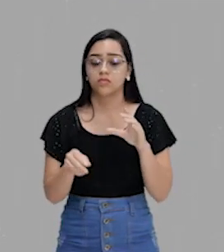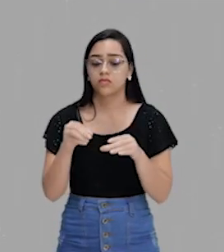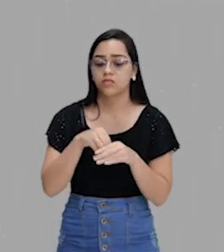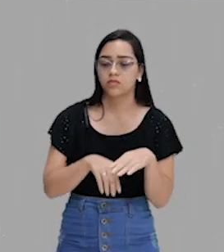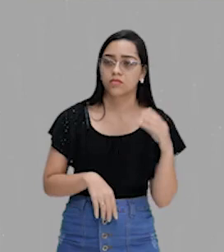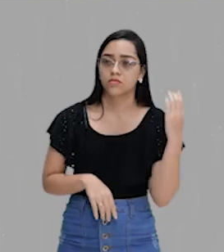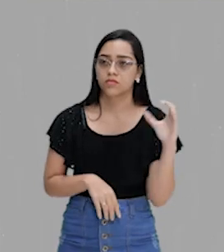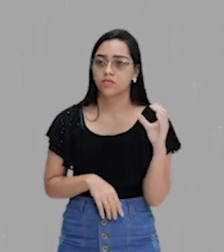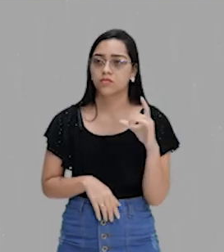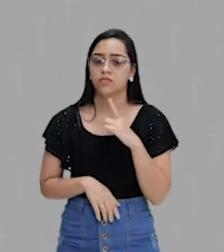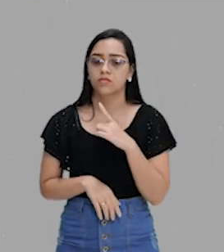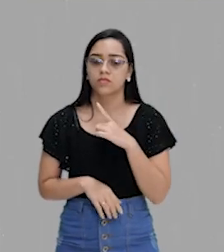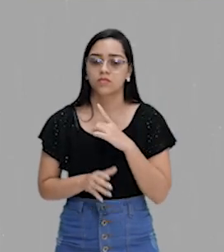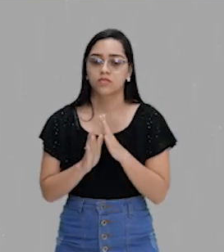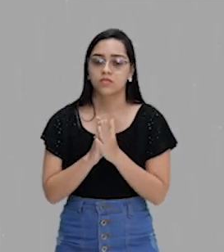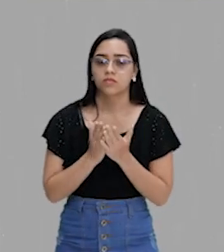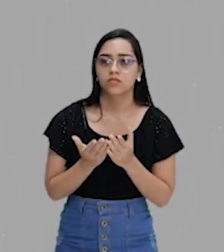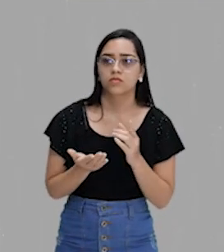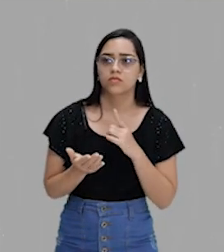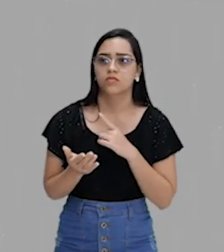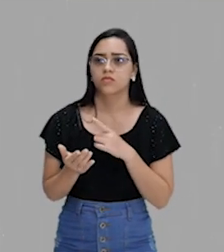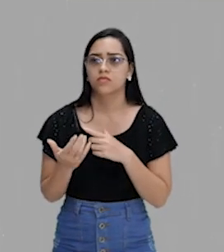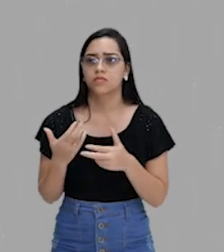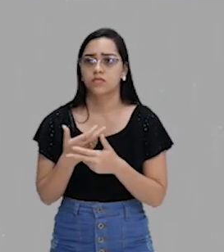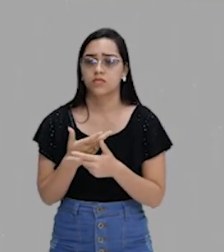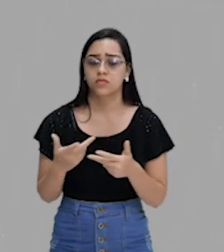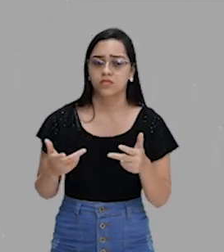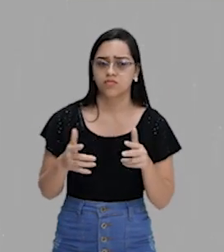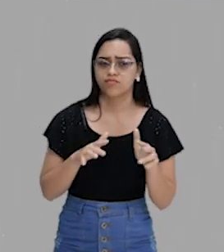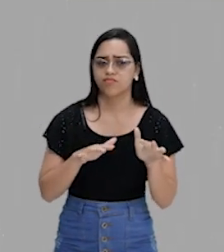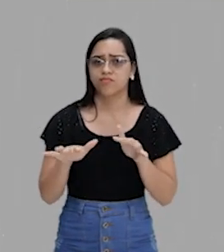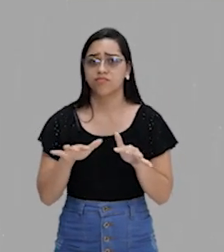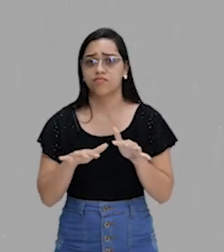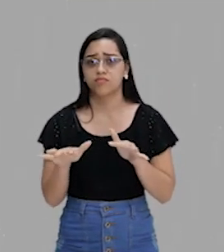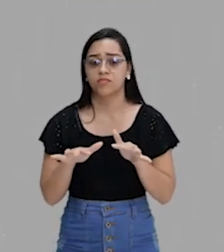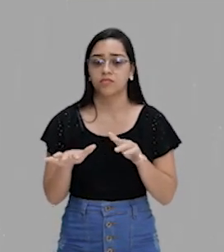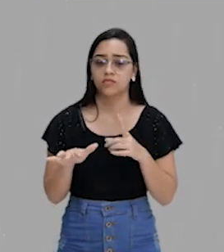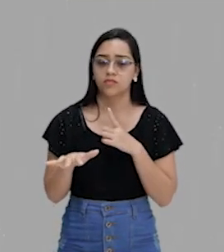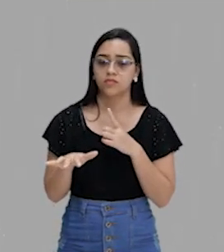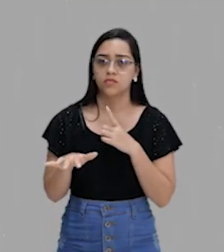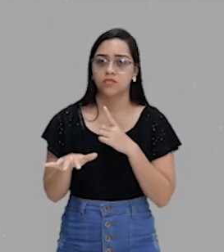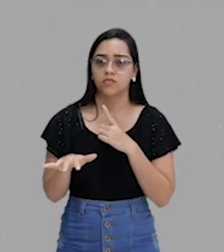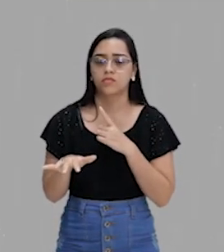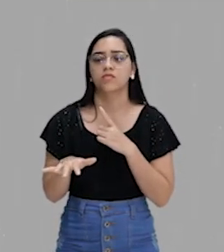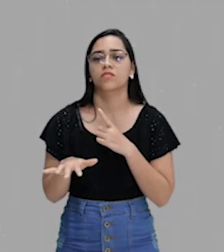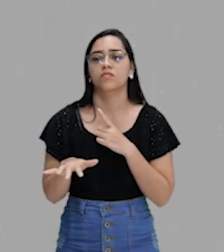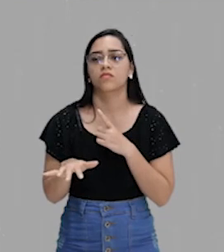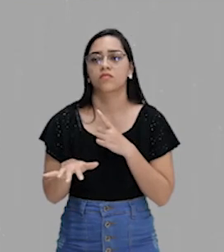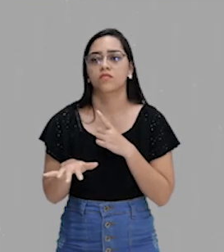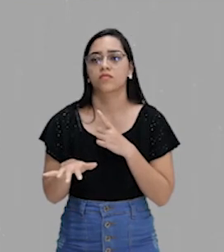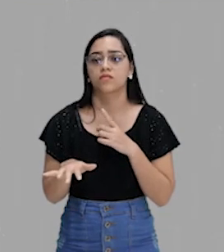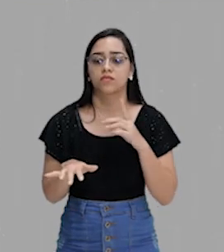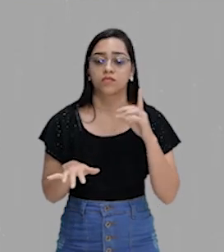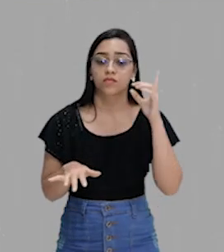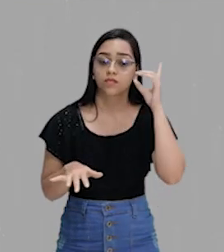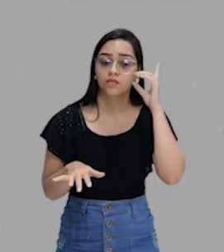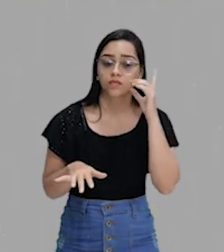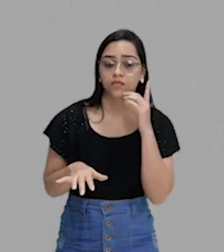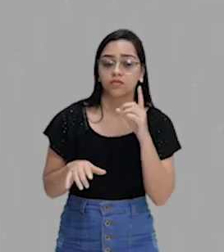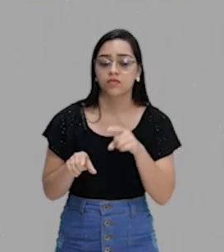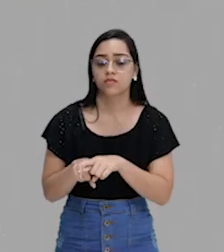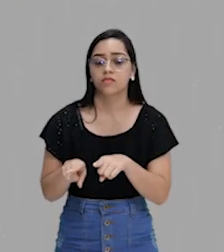ciência, essa obra, ela fez assim trouxe um grande frisson, um grande reboliço. E o Charles